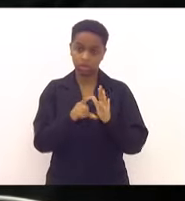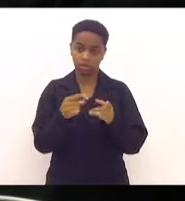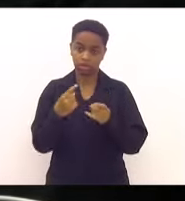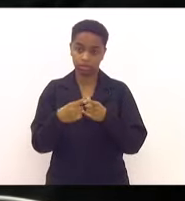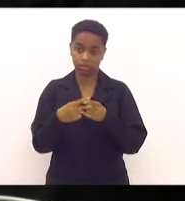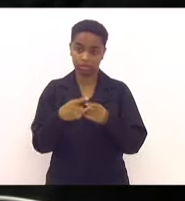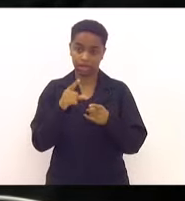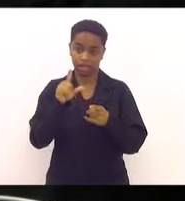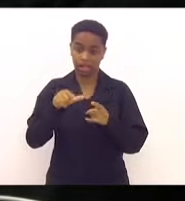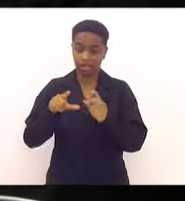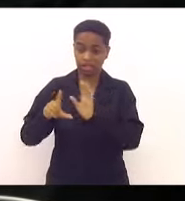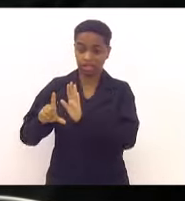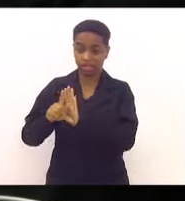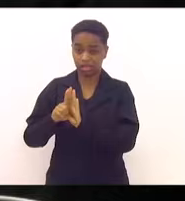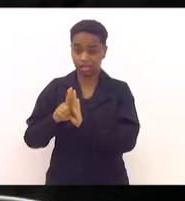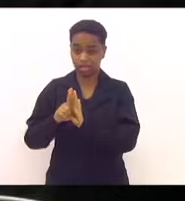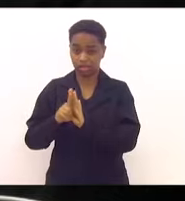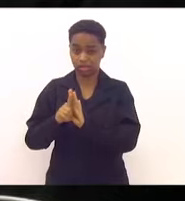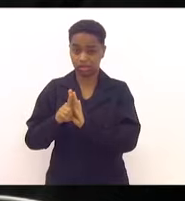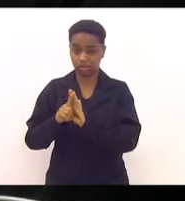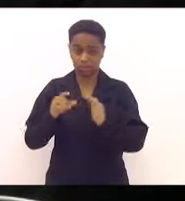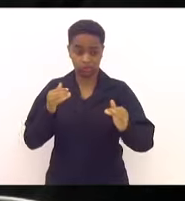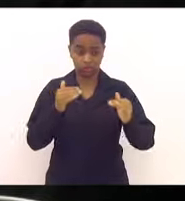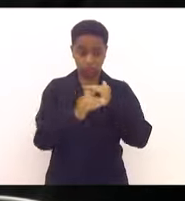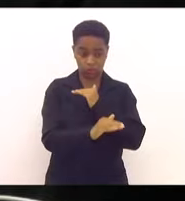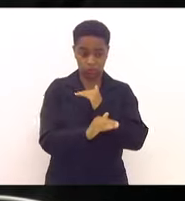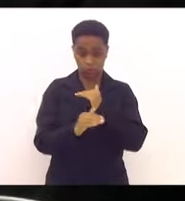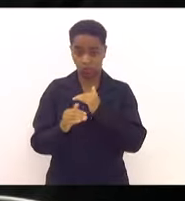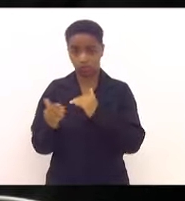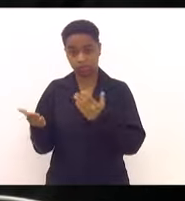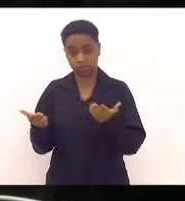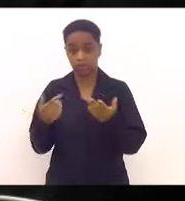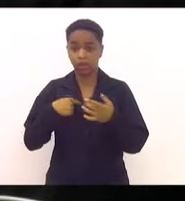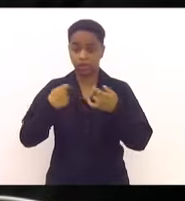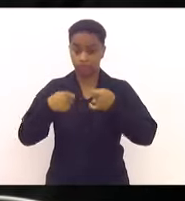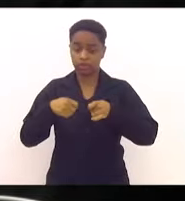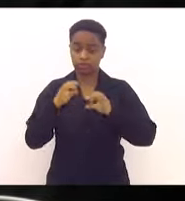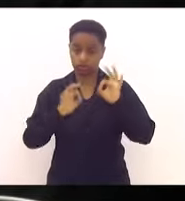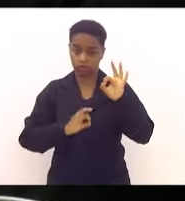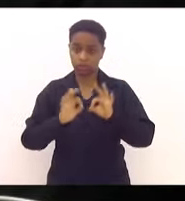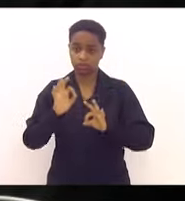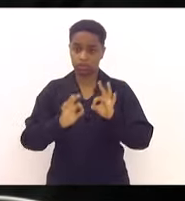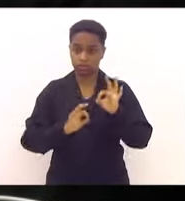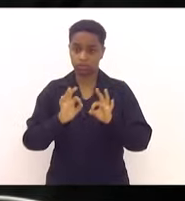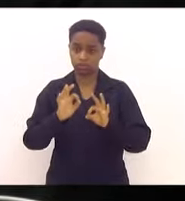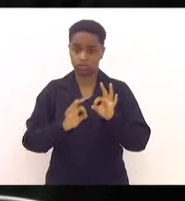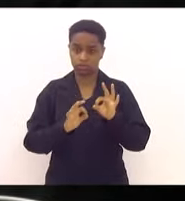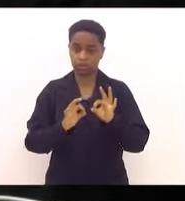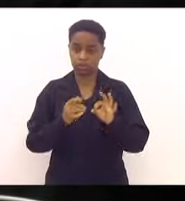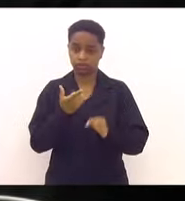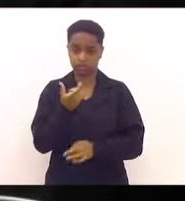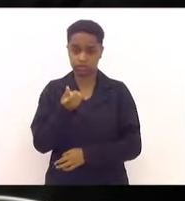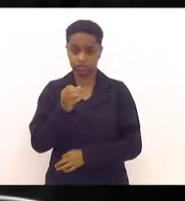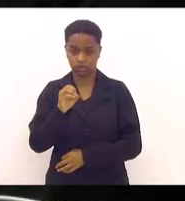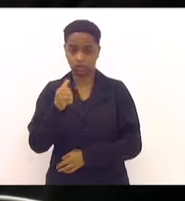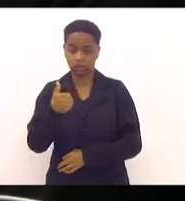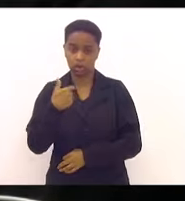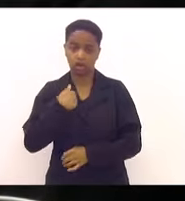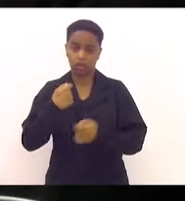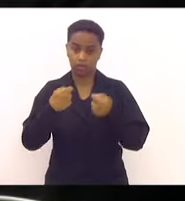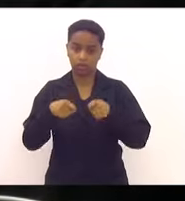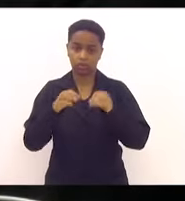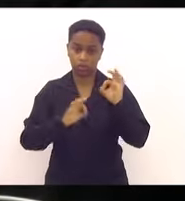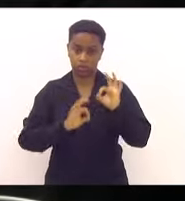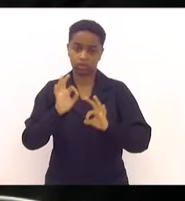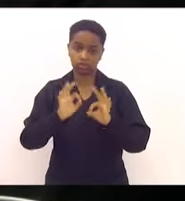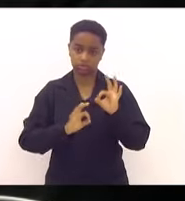essa lei é uma lei divergente, então, na verdade, eu preciso organizar aqui o meu... 2601. Eu preciso organizar aqui o... Vossa Excelência